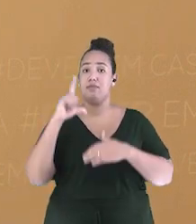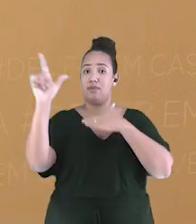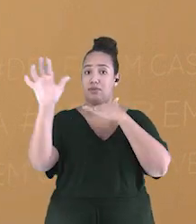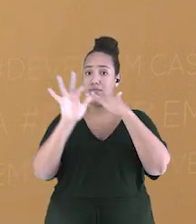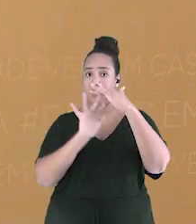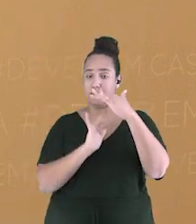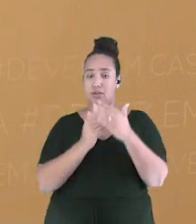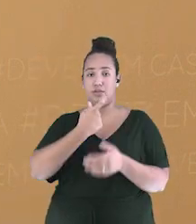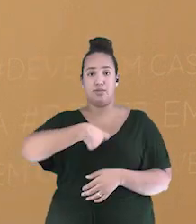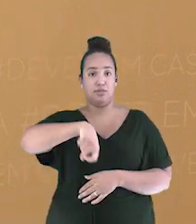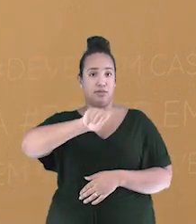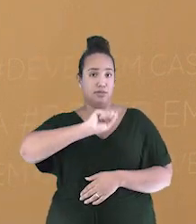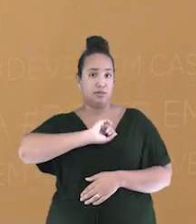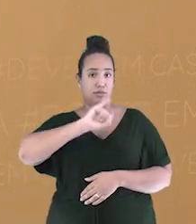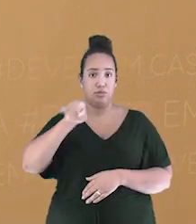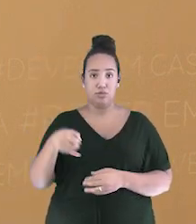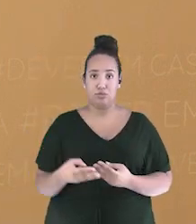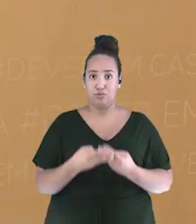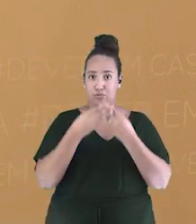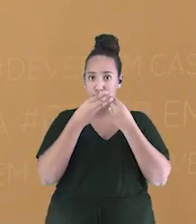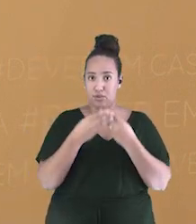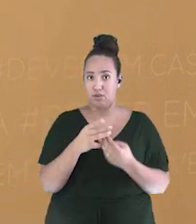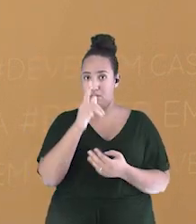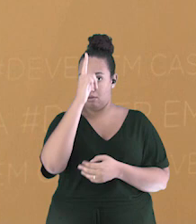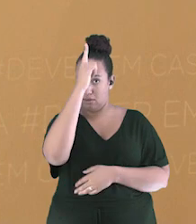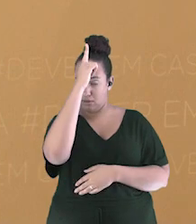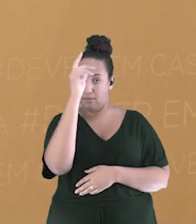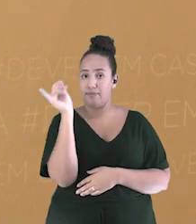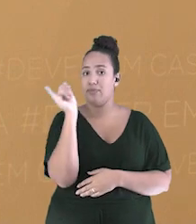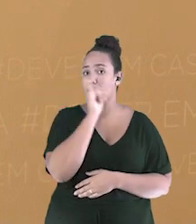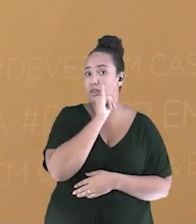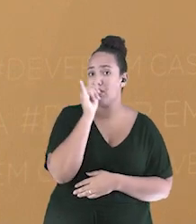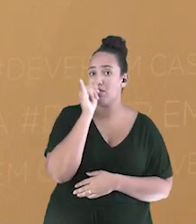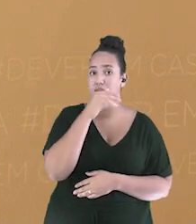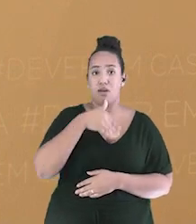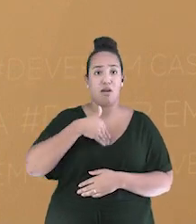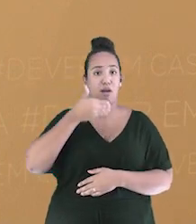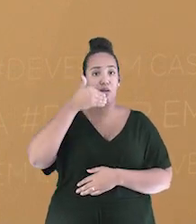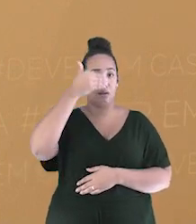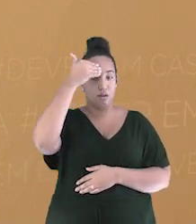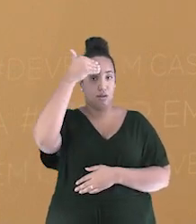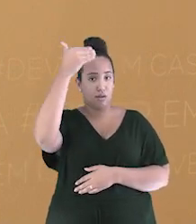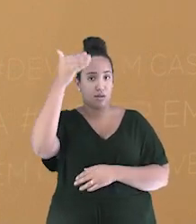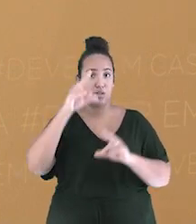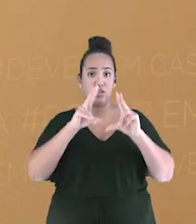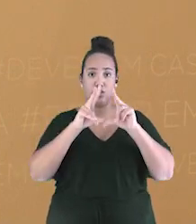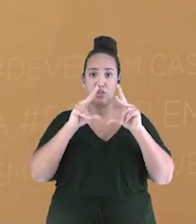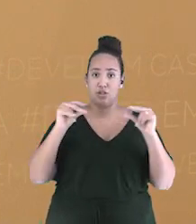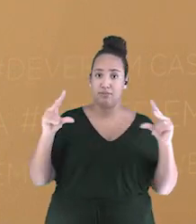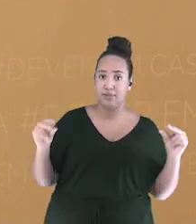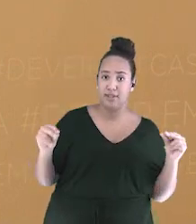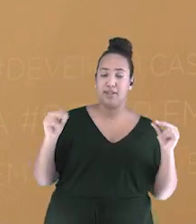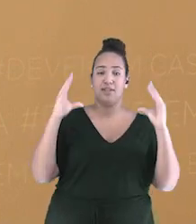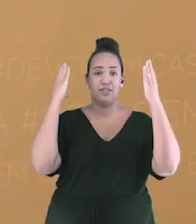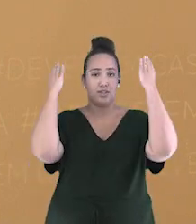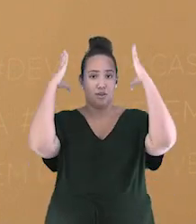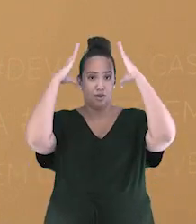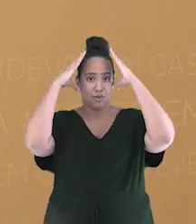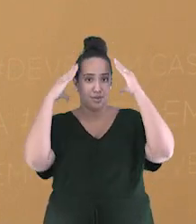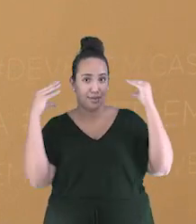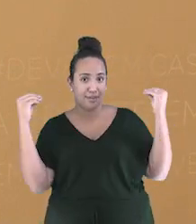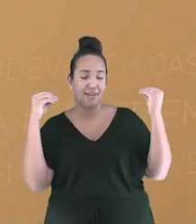espanhóis, judeus, alemães, italianos, árabes, japoneses, holandeses, entre